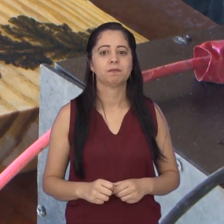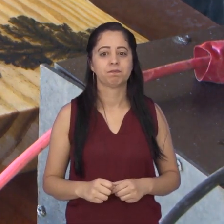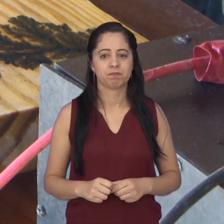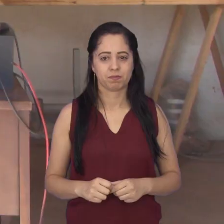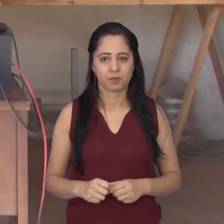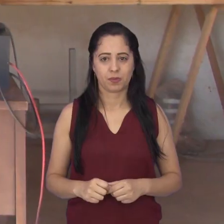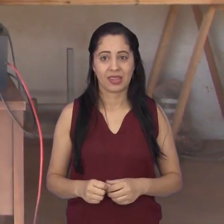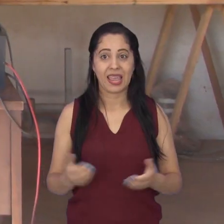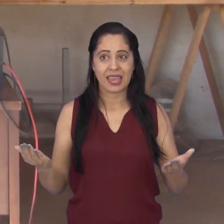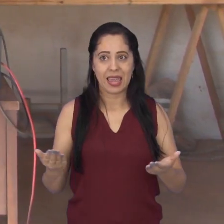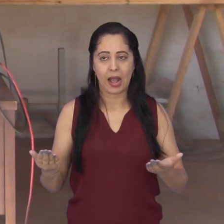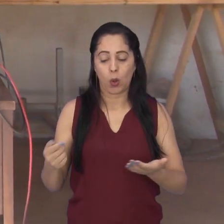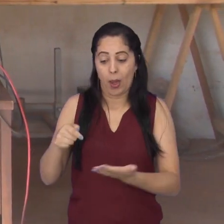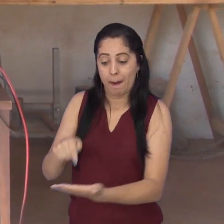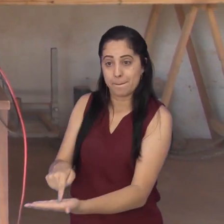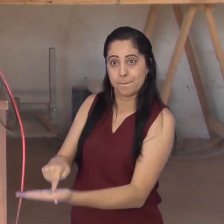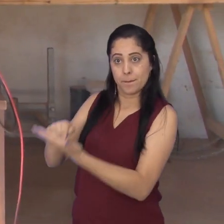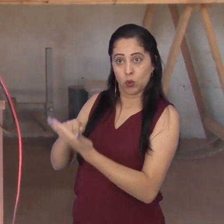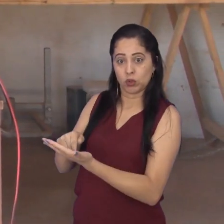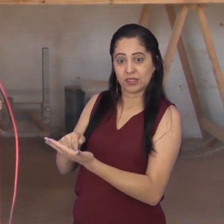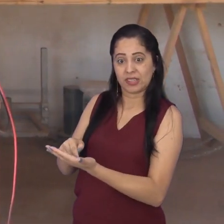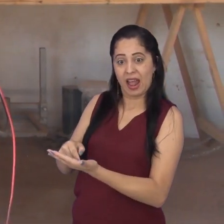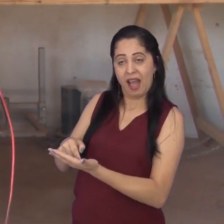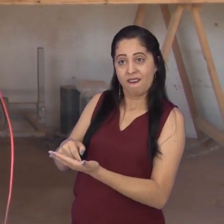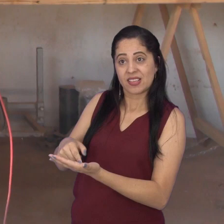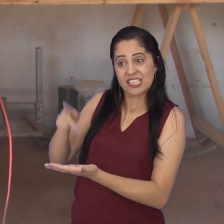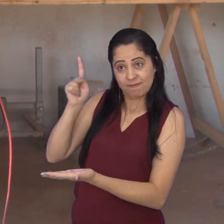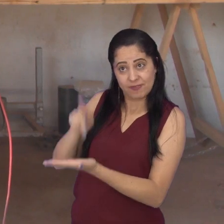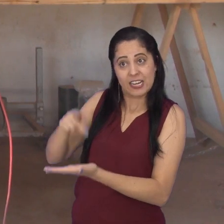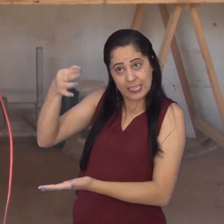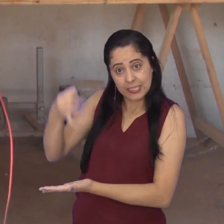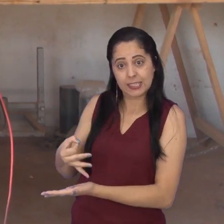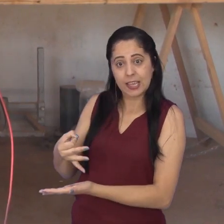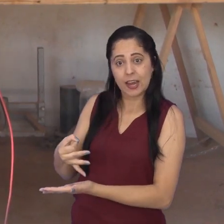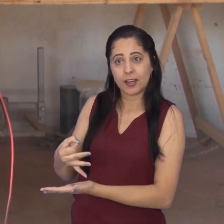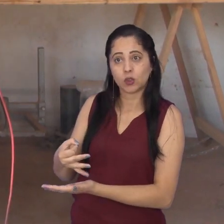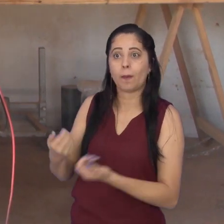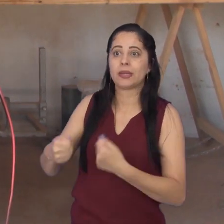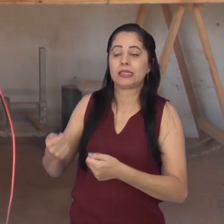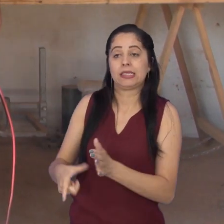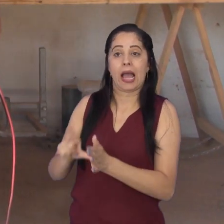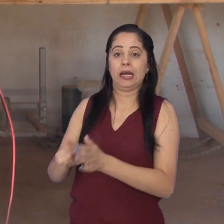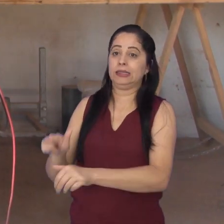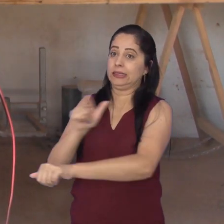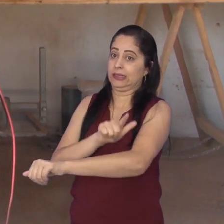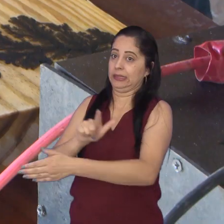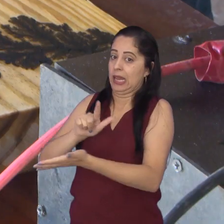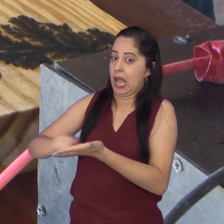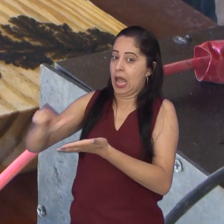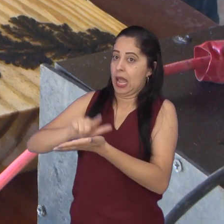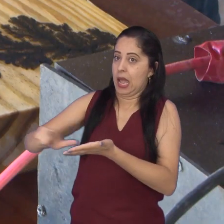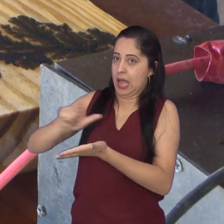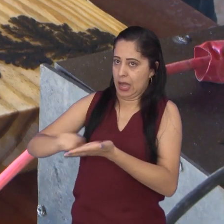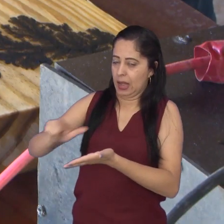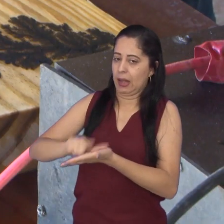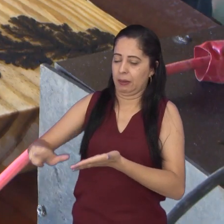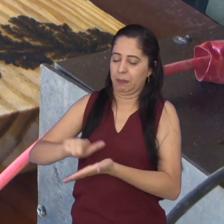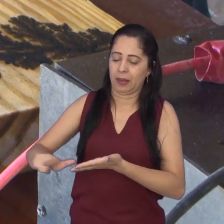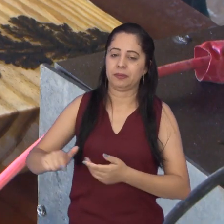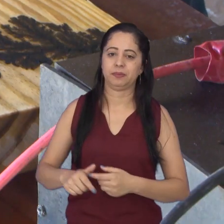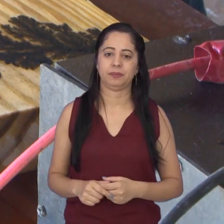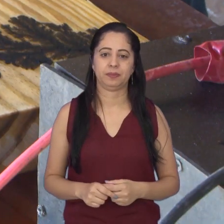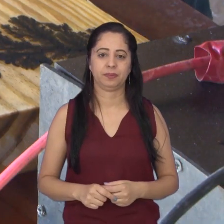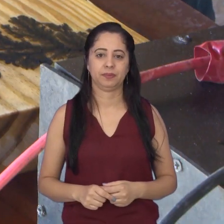para aparecer o efeito real, né, o final do efeito, a gente vai fazer a limpeza da peça. Ótimo. Que é onde as formas vão